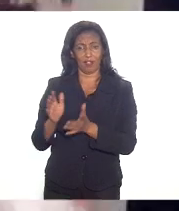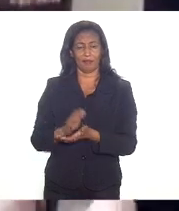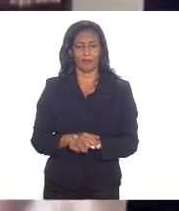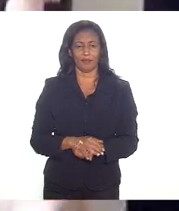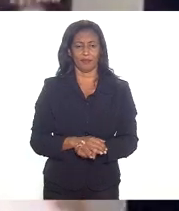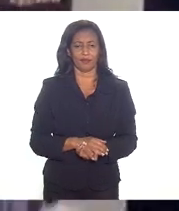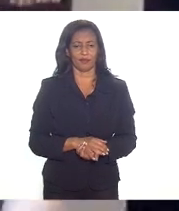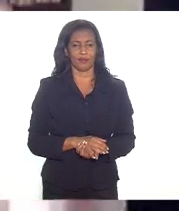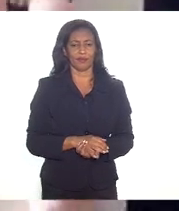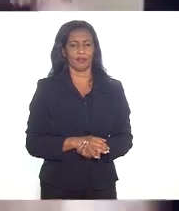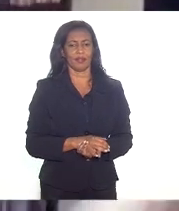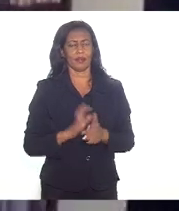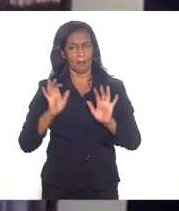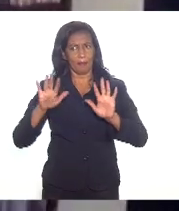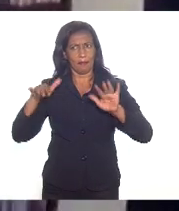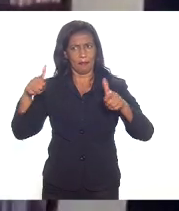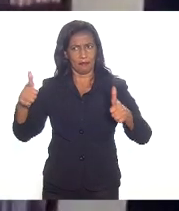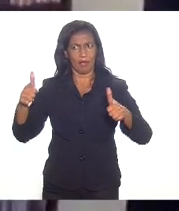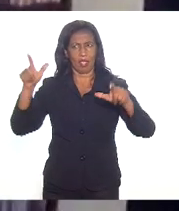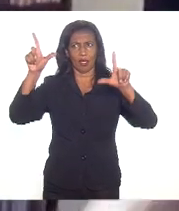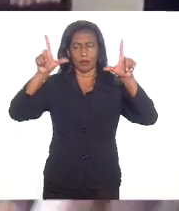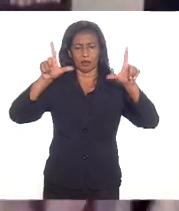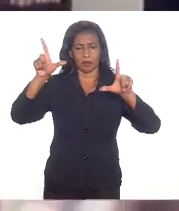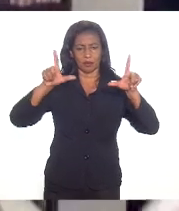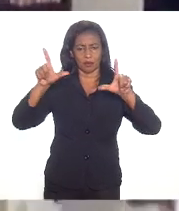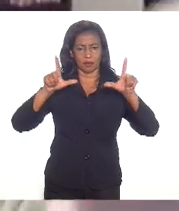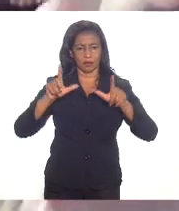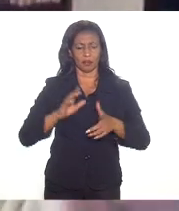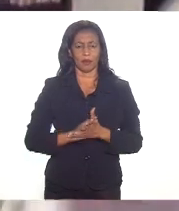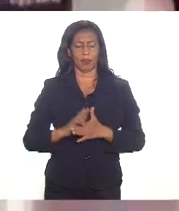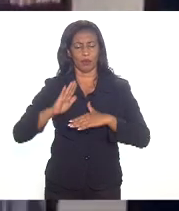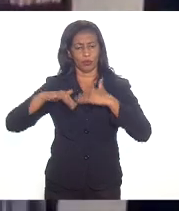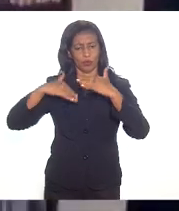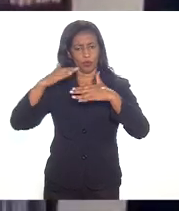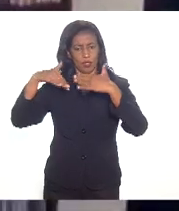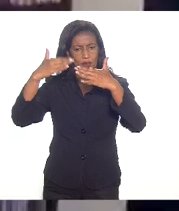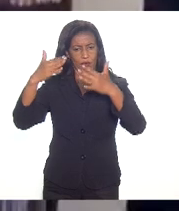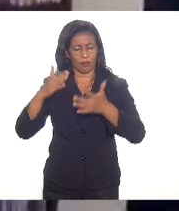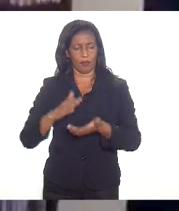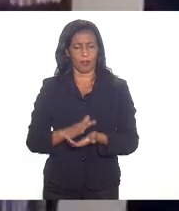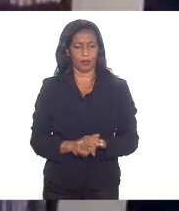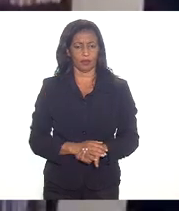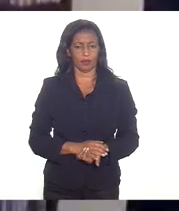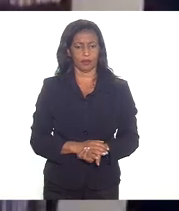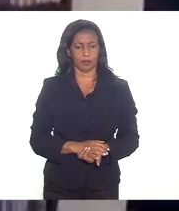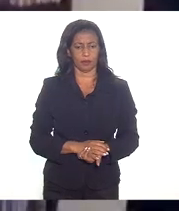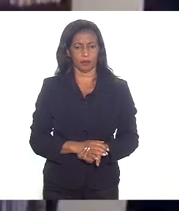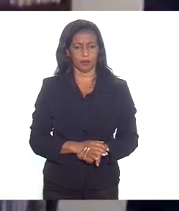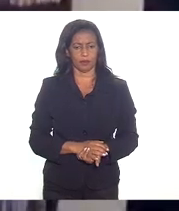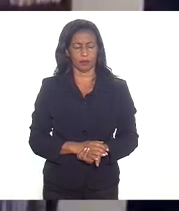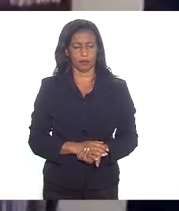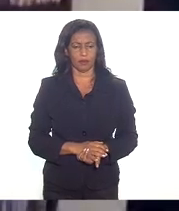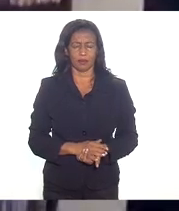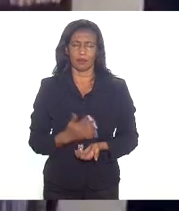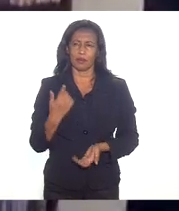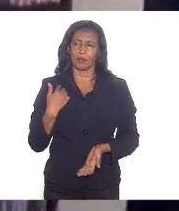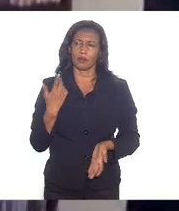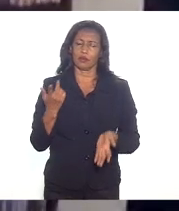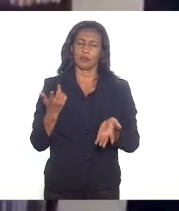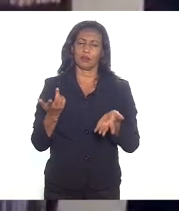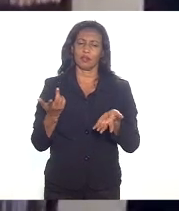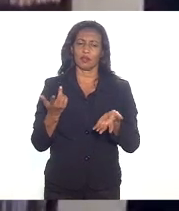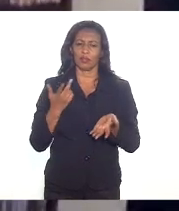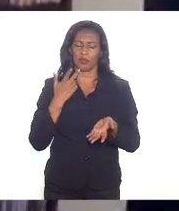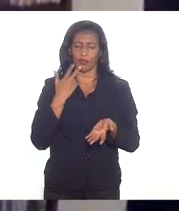Ou seja, três secretários já ouvindo, apresentando pontos para desenvolvimento do Estado do Rio de Janeiro. Eu queria deixar